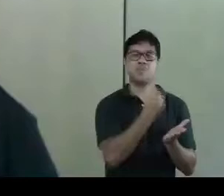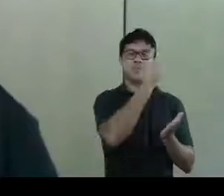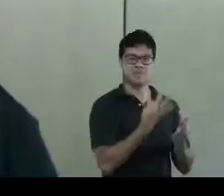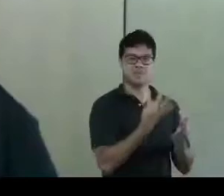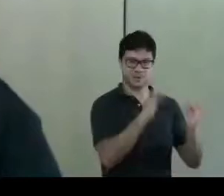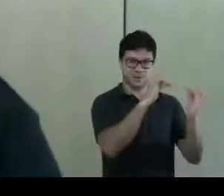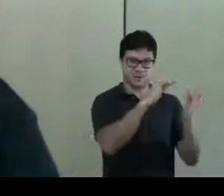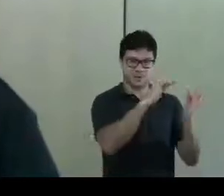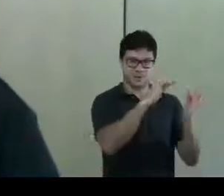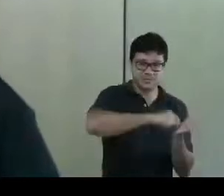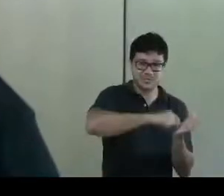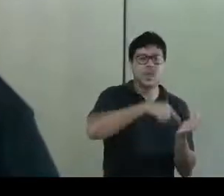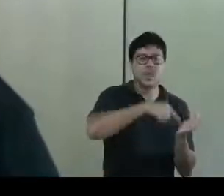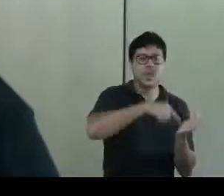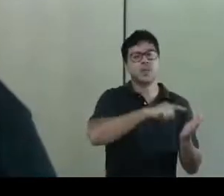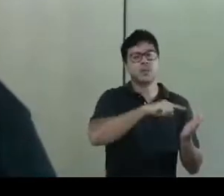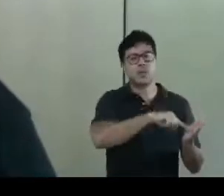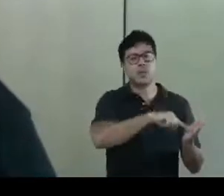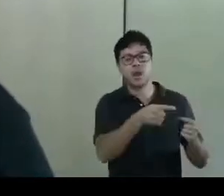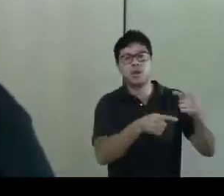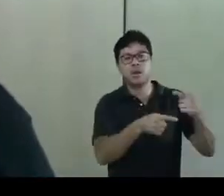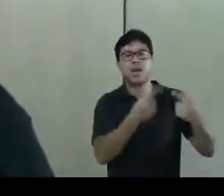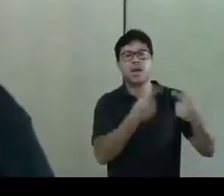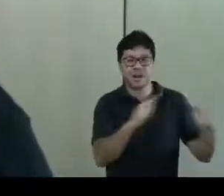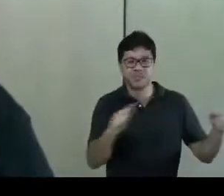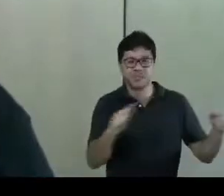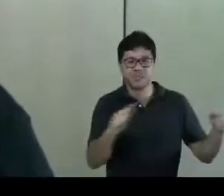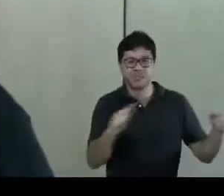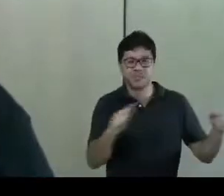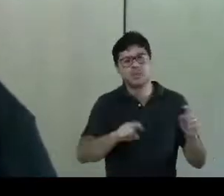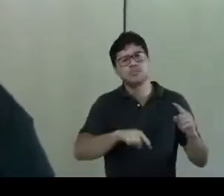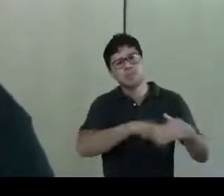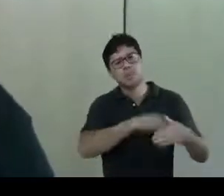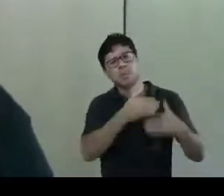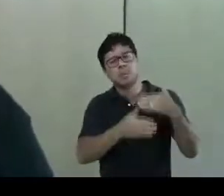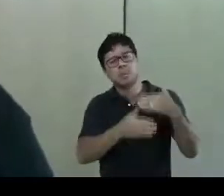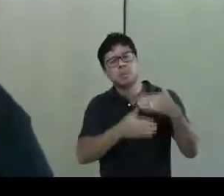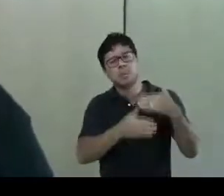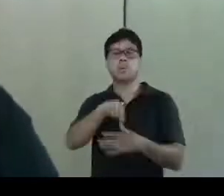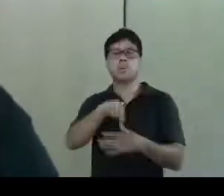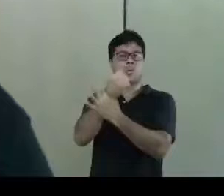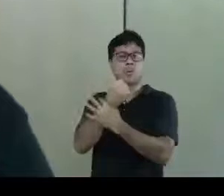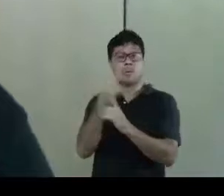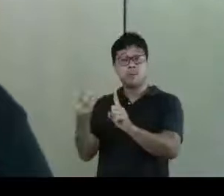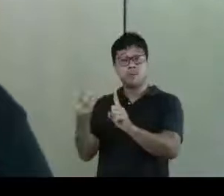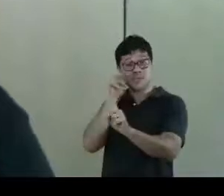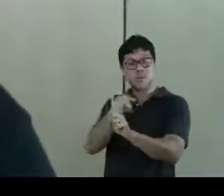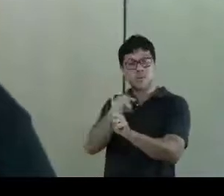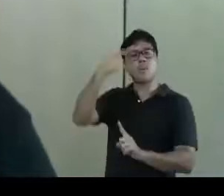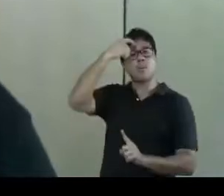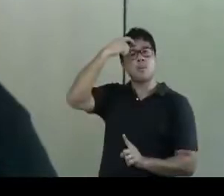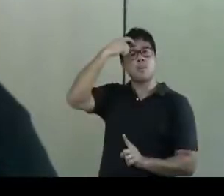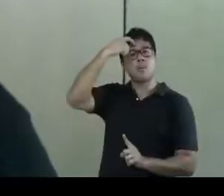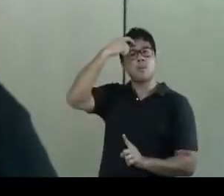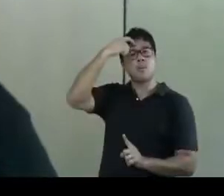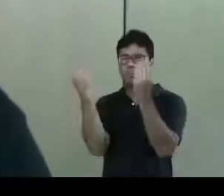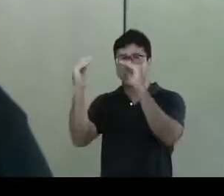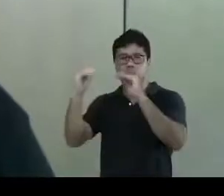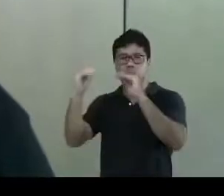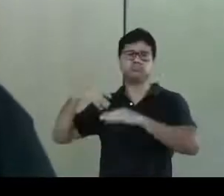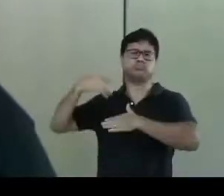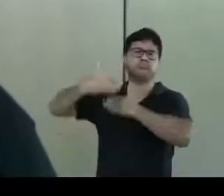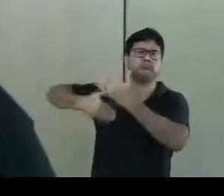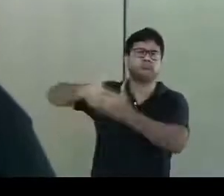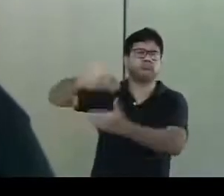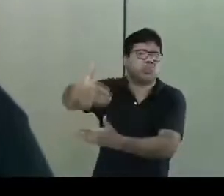primeira tecnologia, né, e seguida aí da gramática e tudo mais, a gente consegue garantir a perspectiva de uma memória